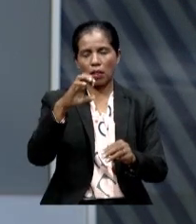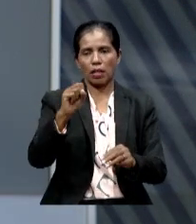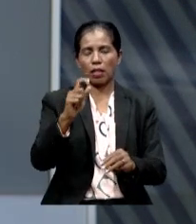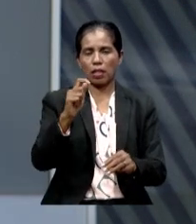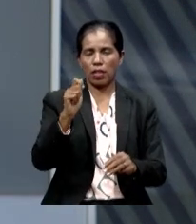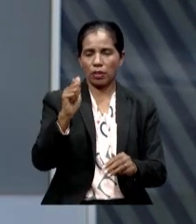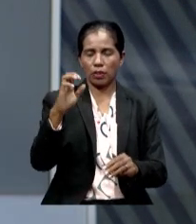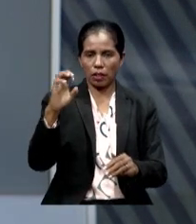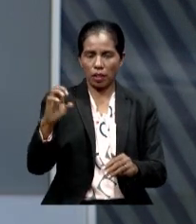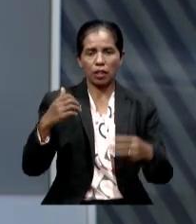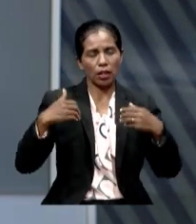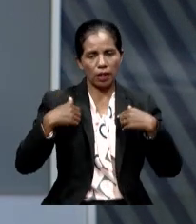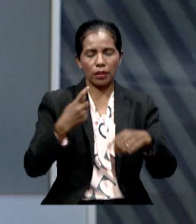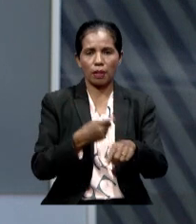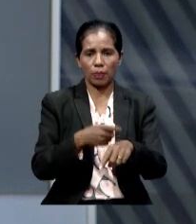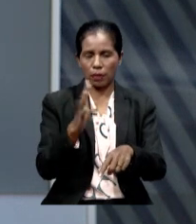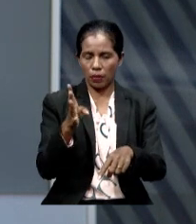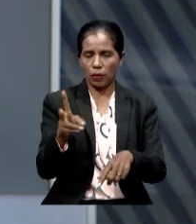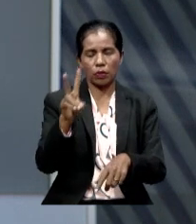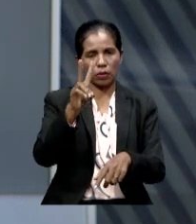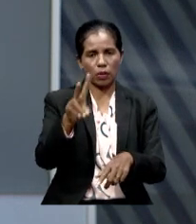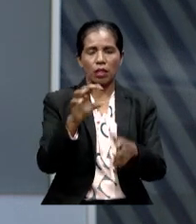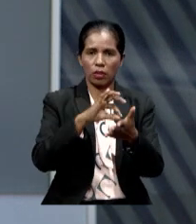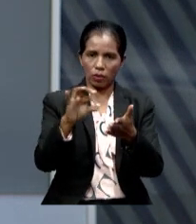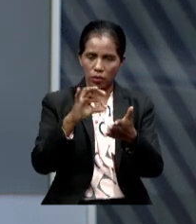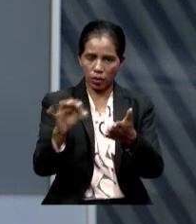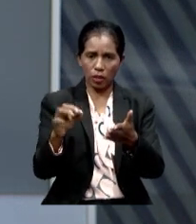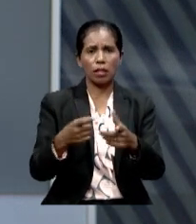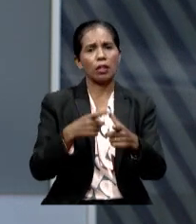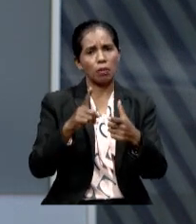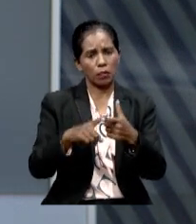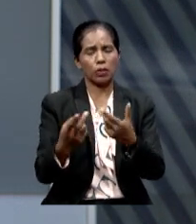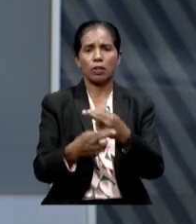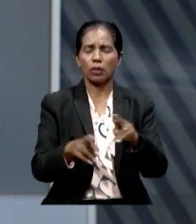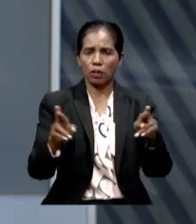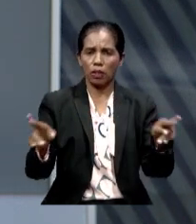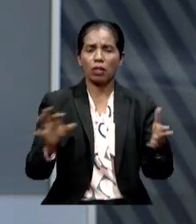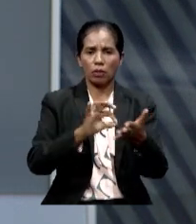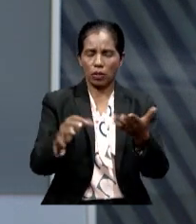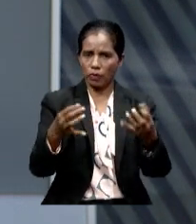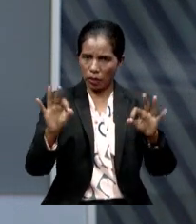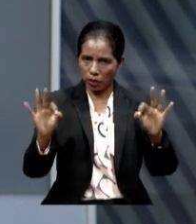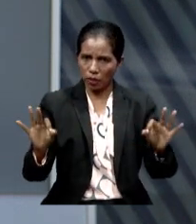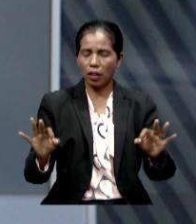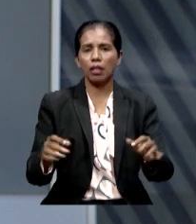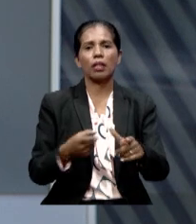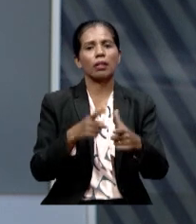tempo 48 horas, né, o apuramento, e quando o resultado do apuramento Iana